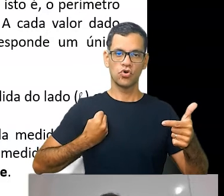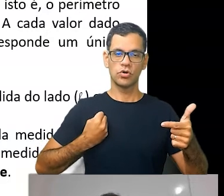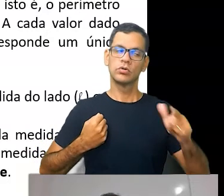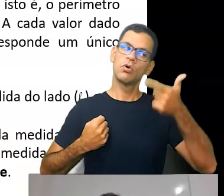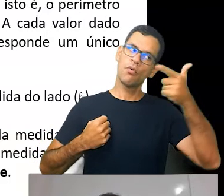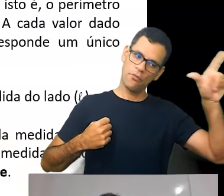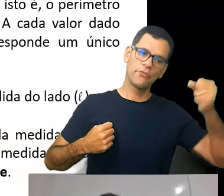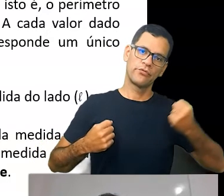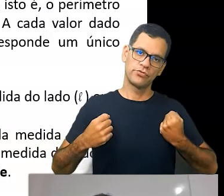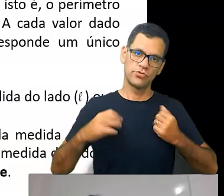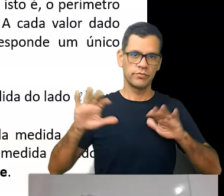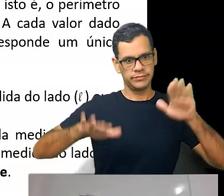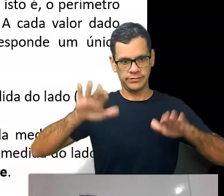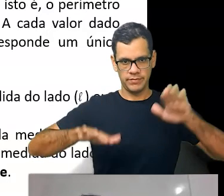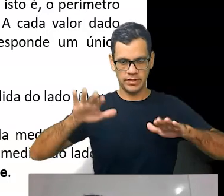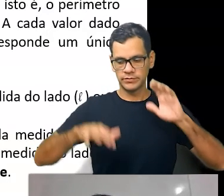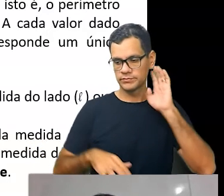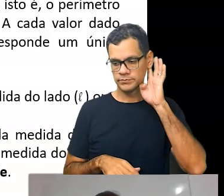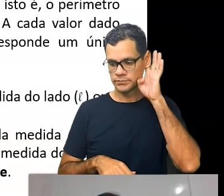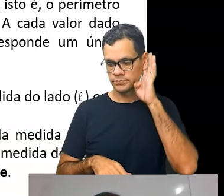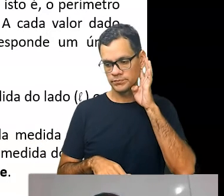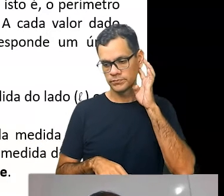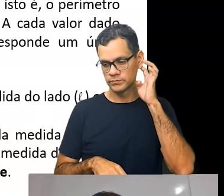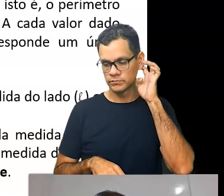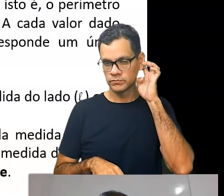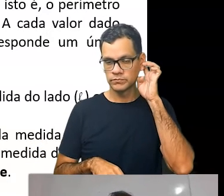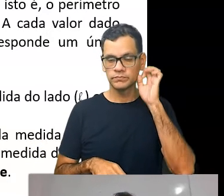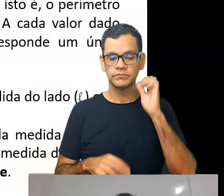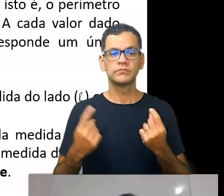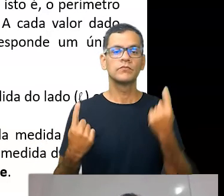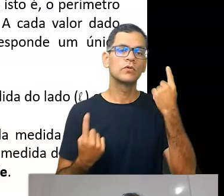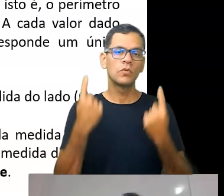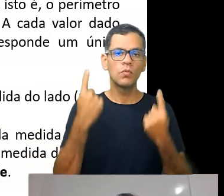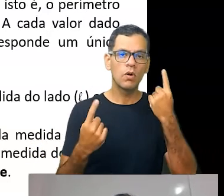fosse outro número, obviamente que o perímetro seria outro número.